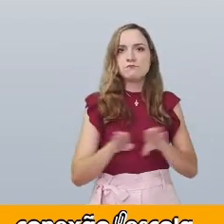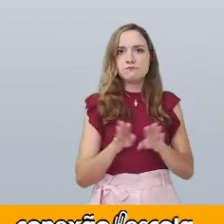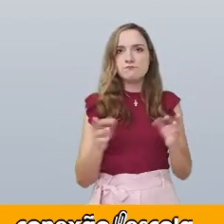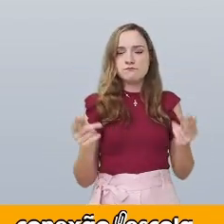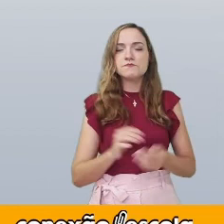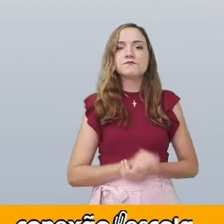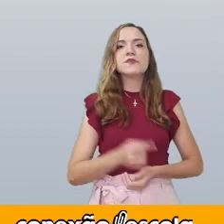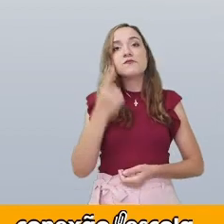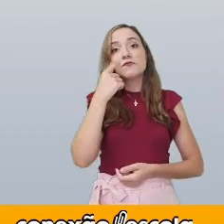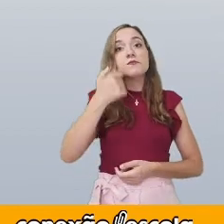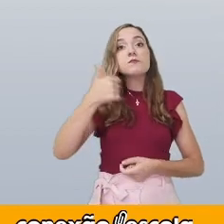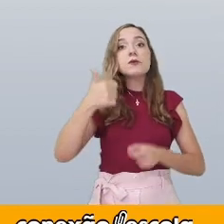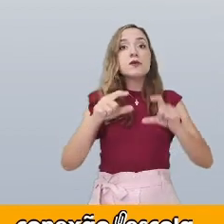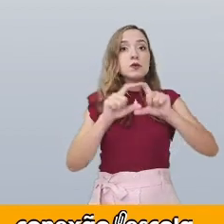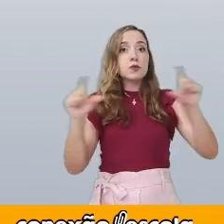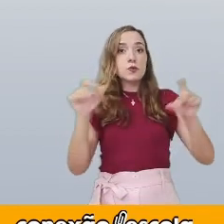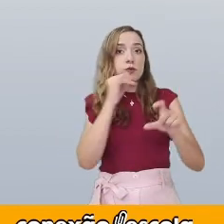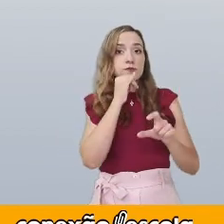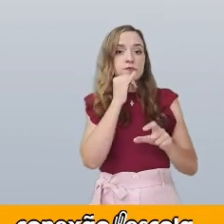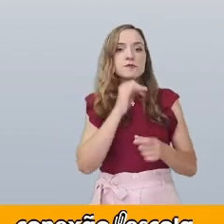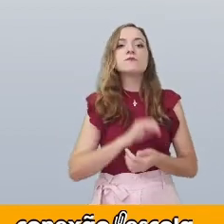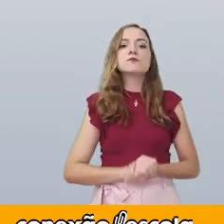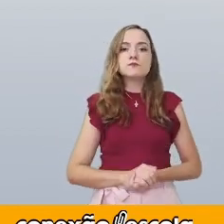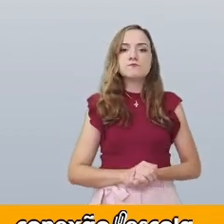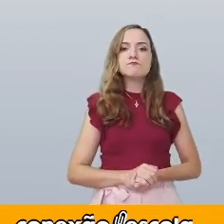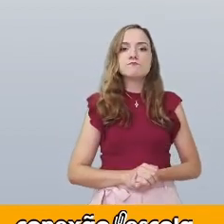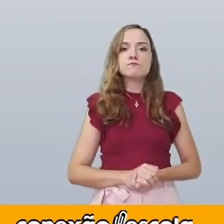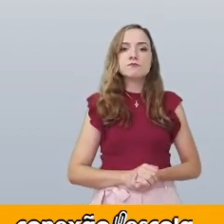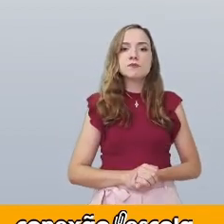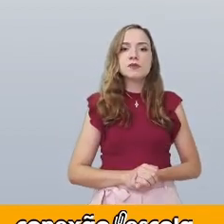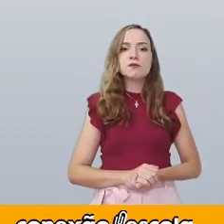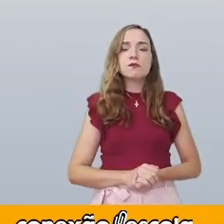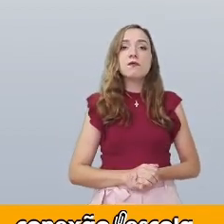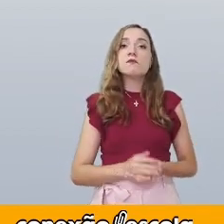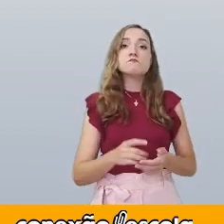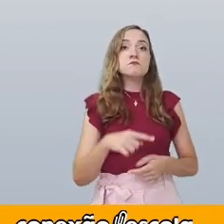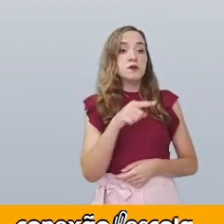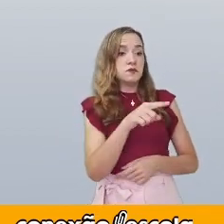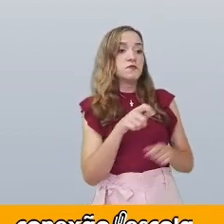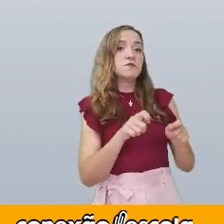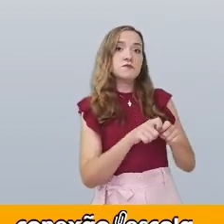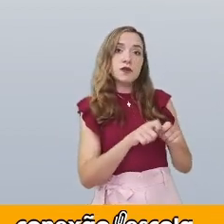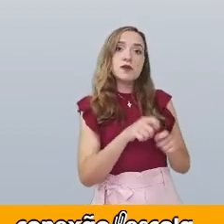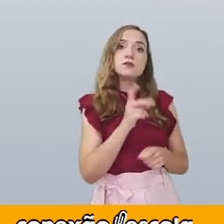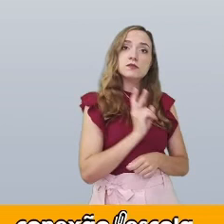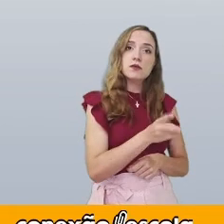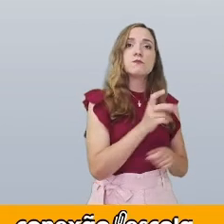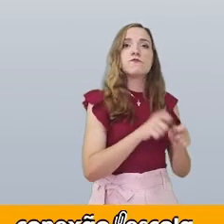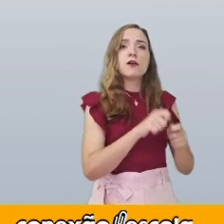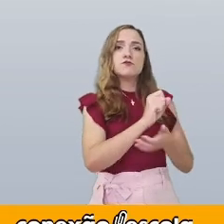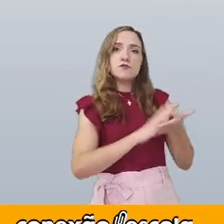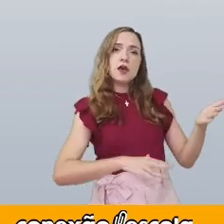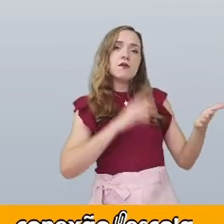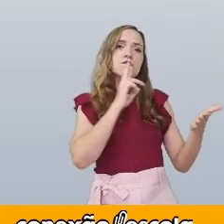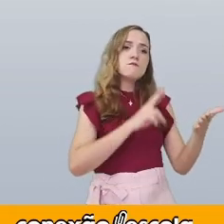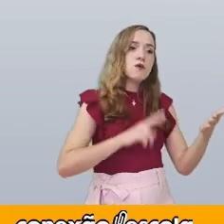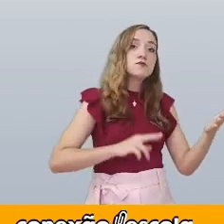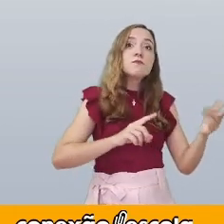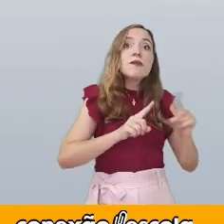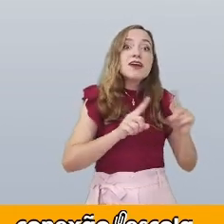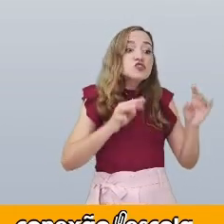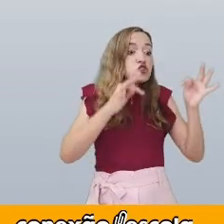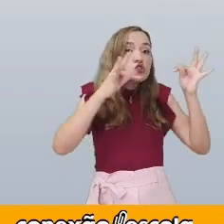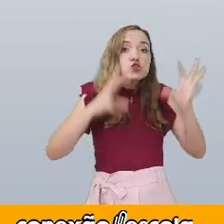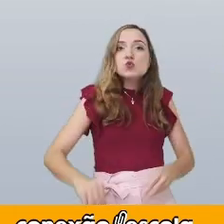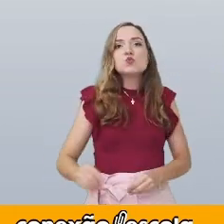sem. Ora faz os deveres, mas não faz tudo.